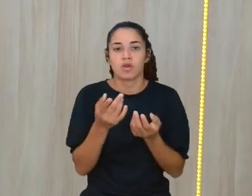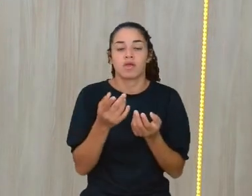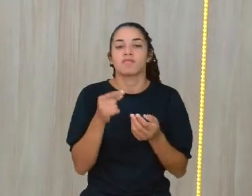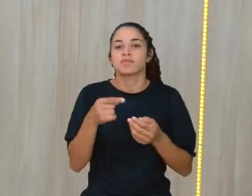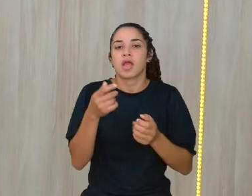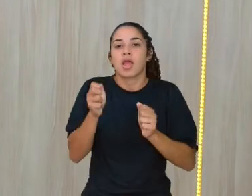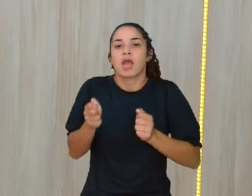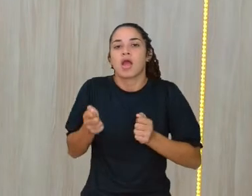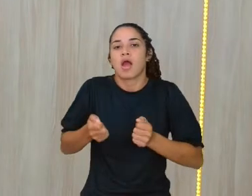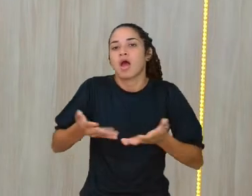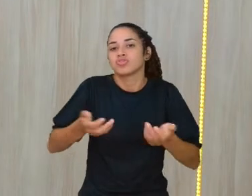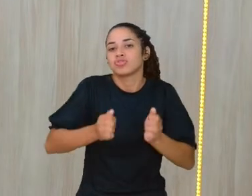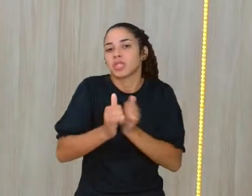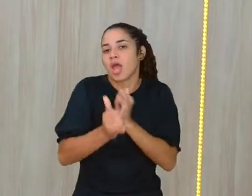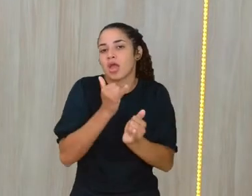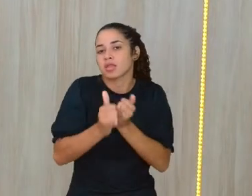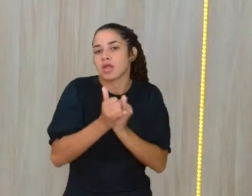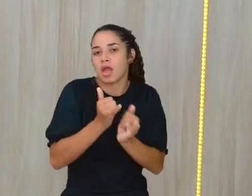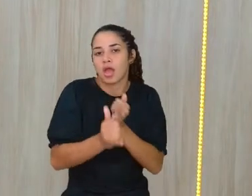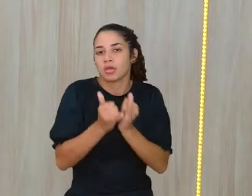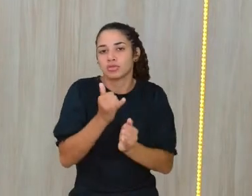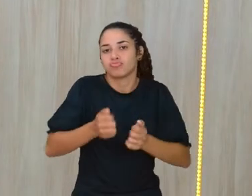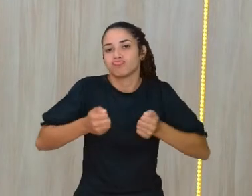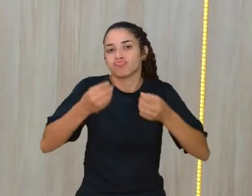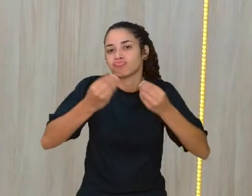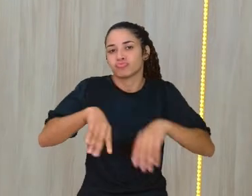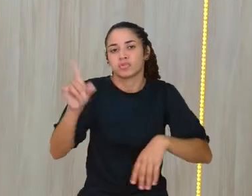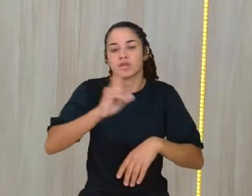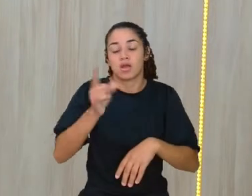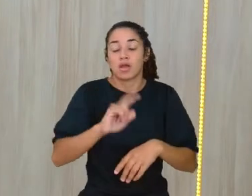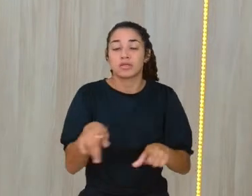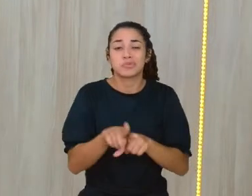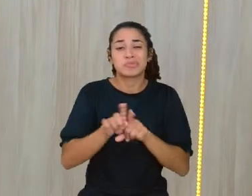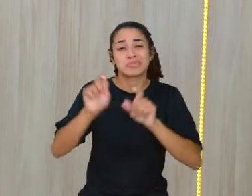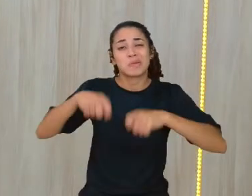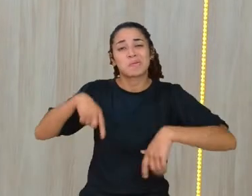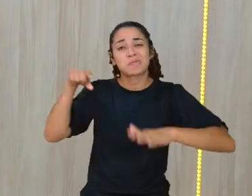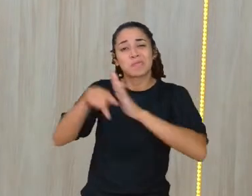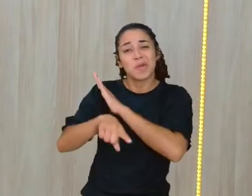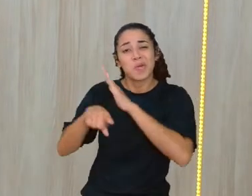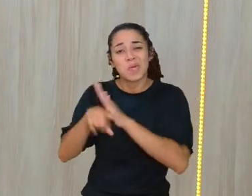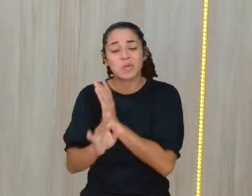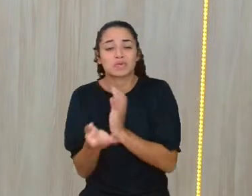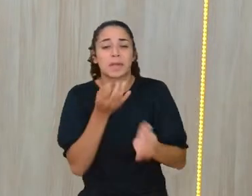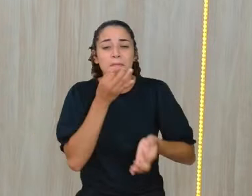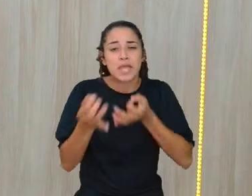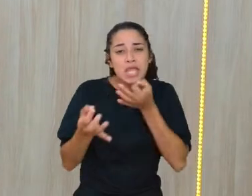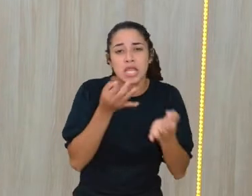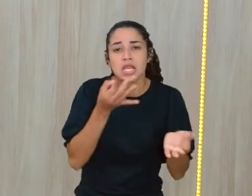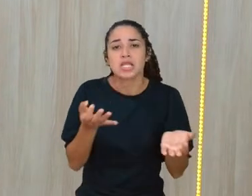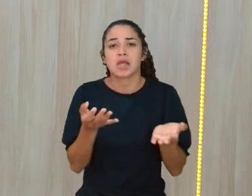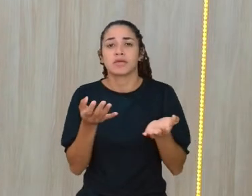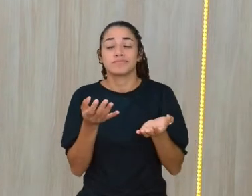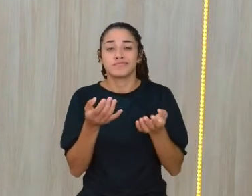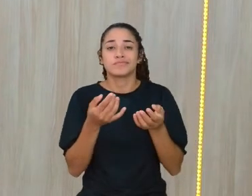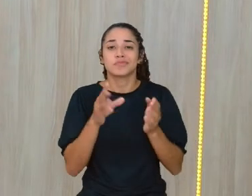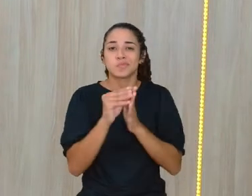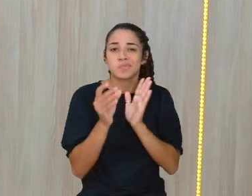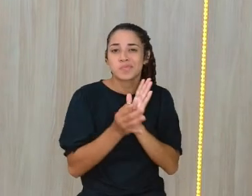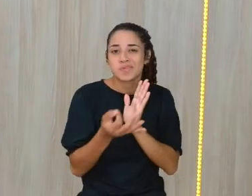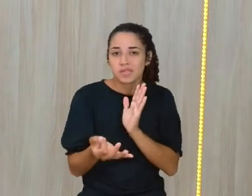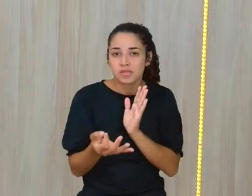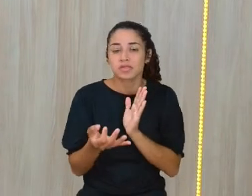conversar conosco agora, dar a sua opinião, fazer pergunta, fazer crítica, fazer uma observação que você